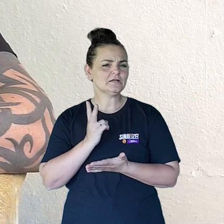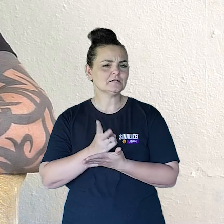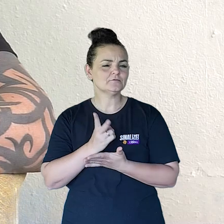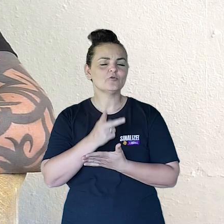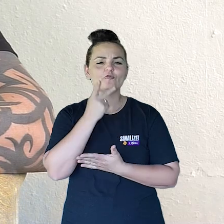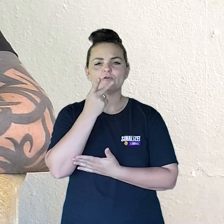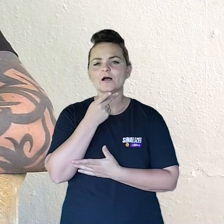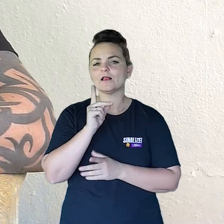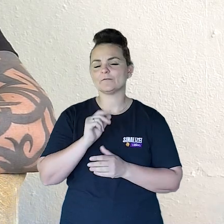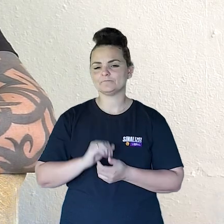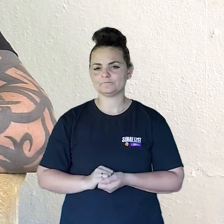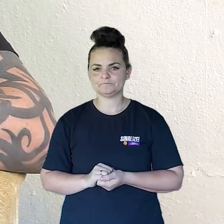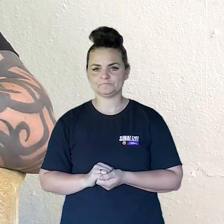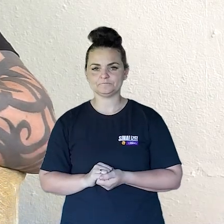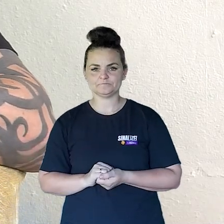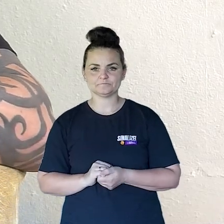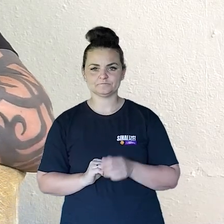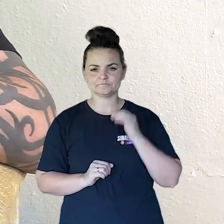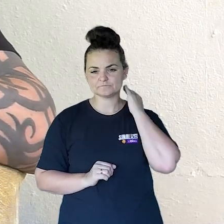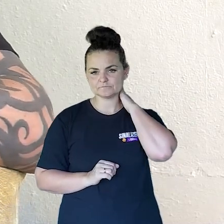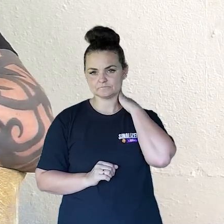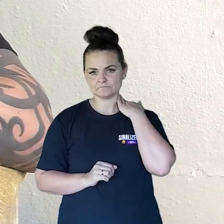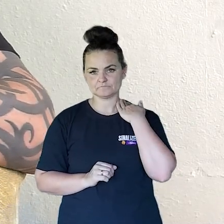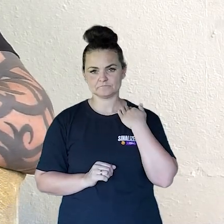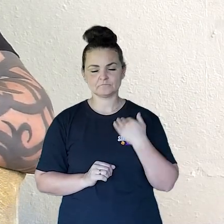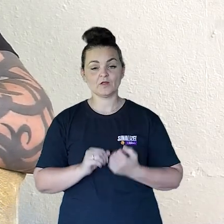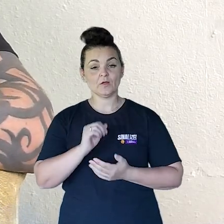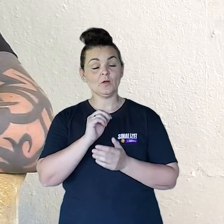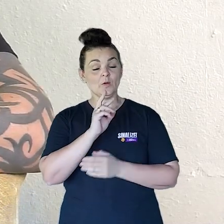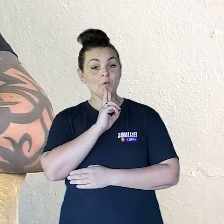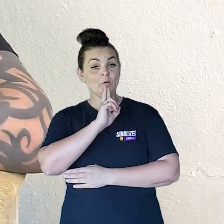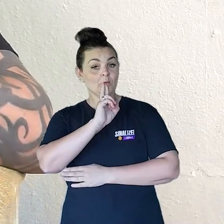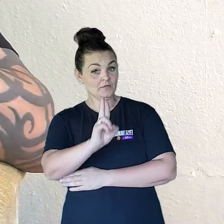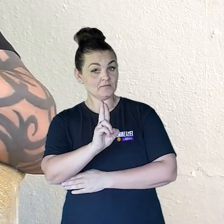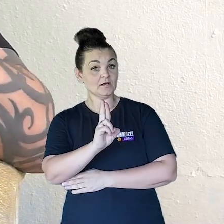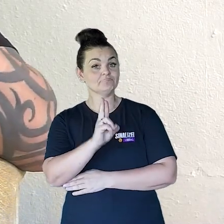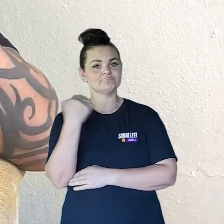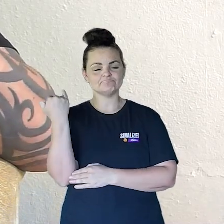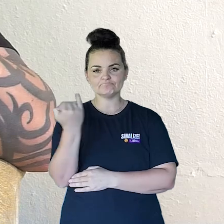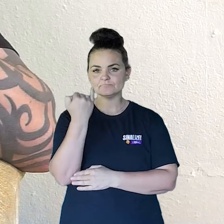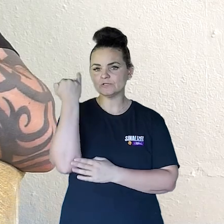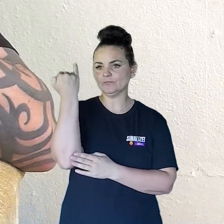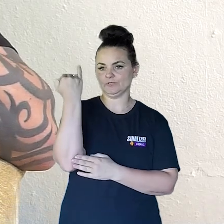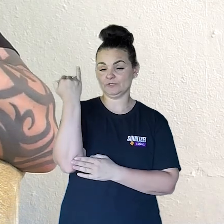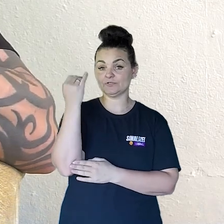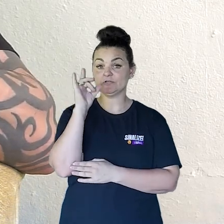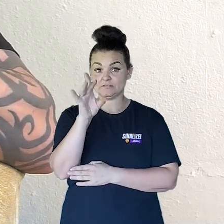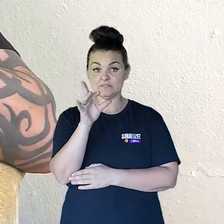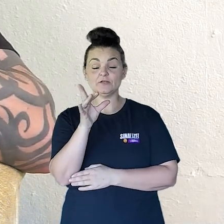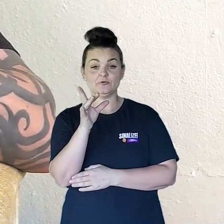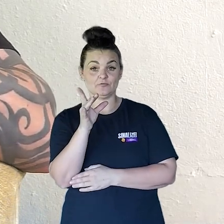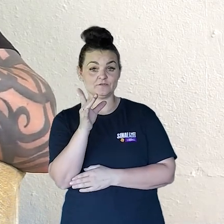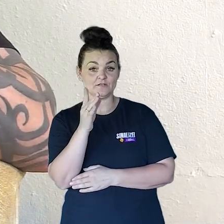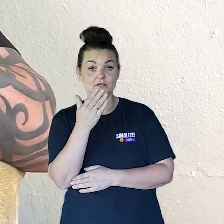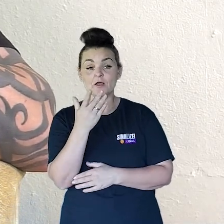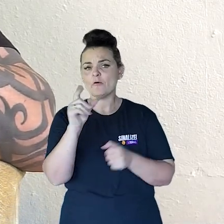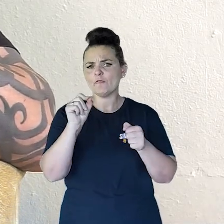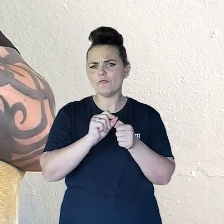dizer: o resultado é sempre importante para tudo nessa vida, Tudo que você faz, você busca e espera alcançar um